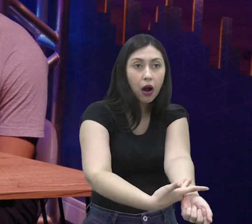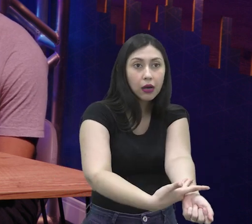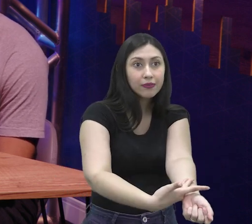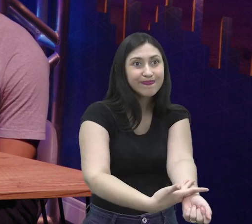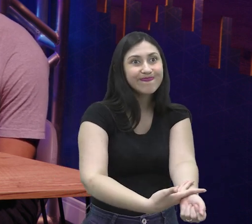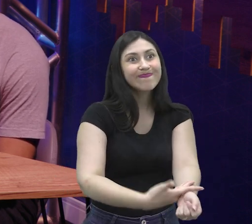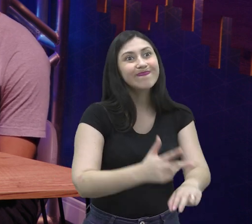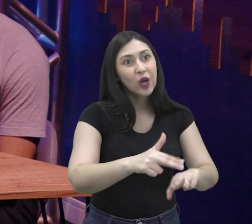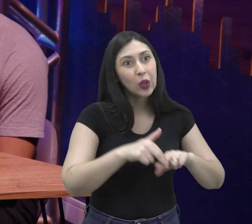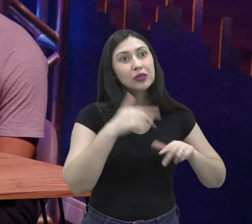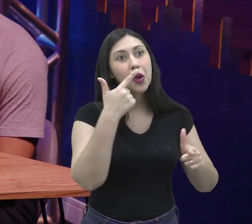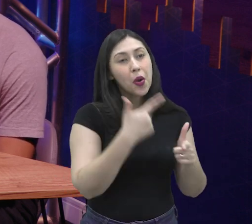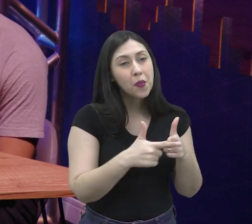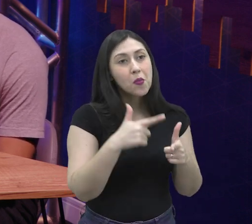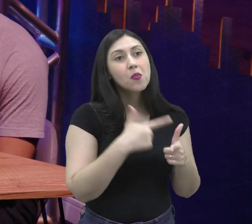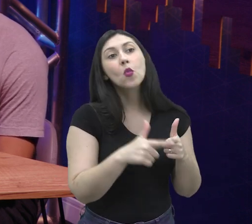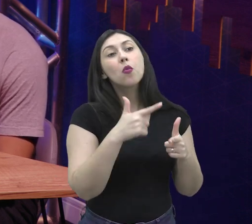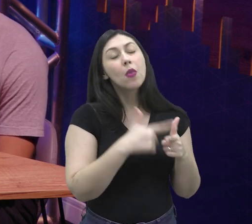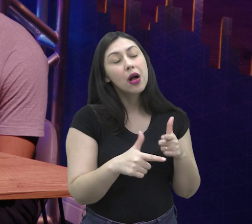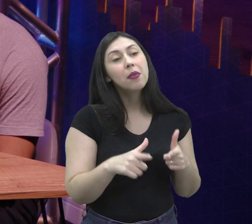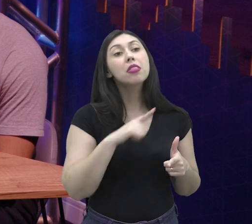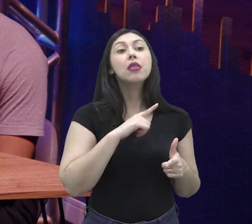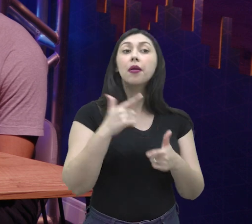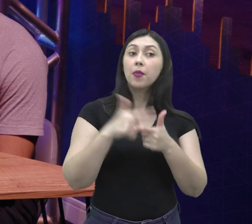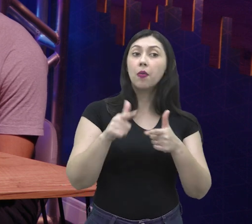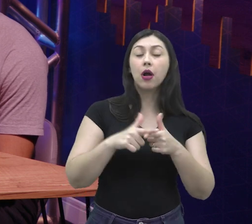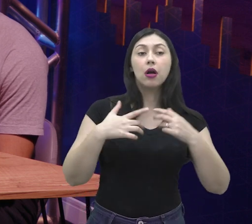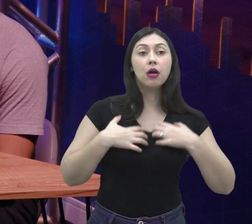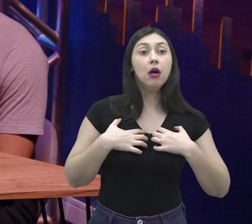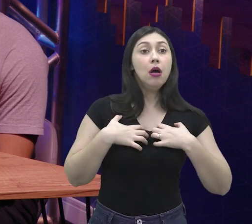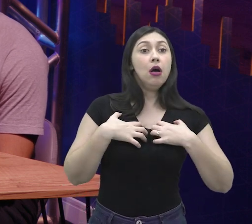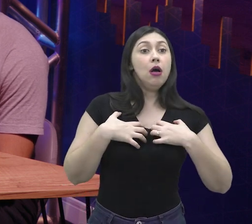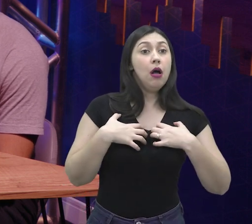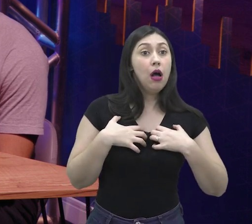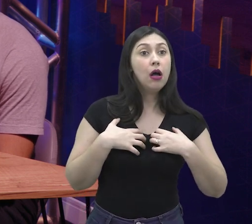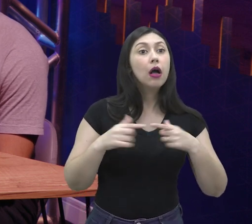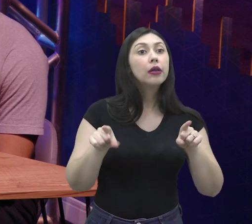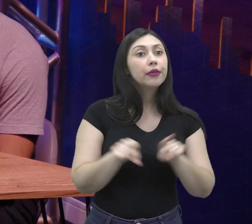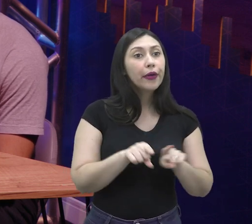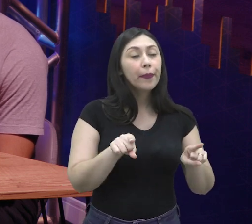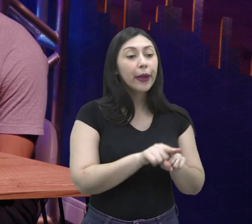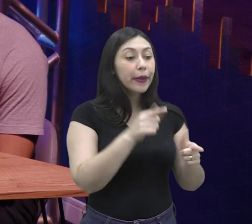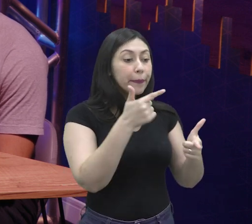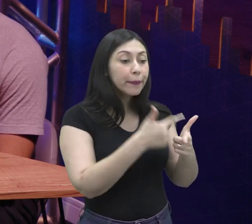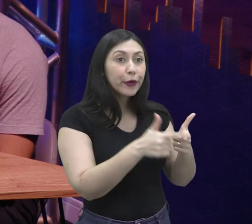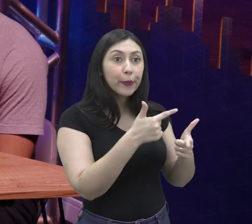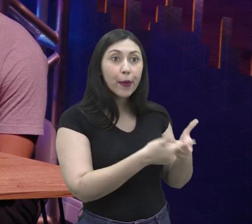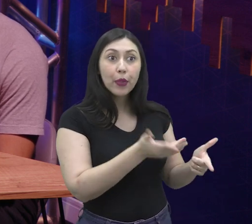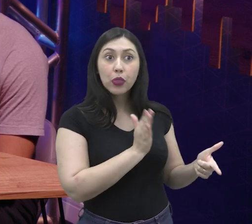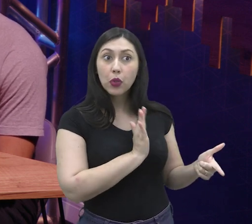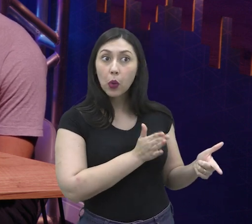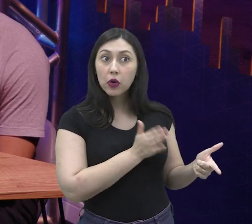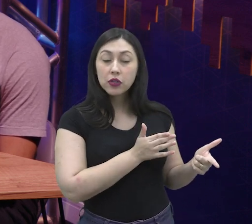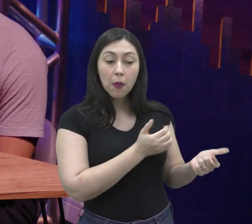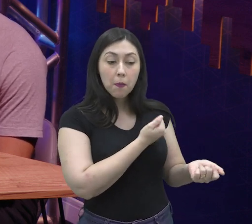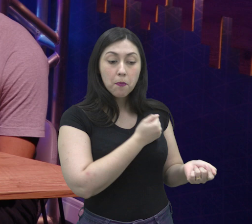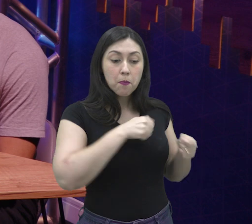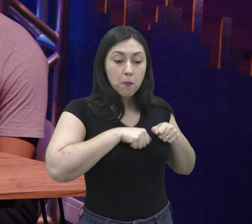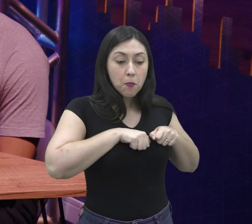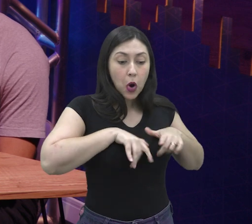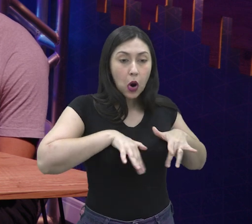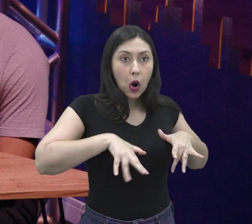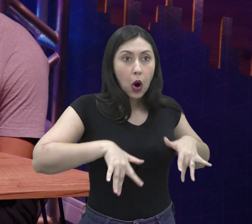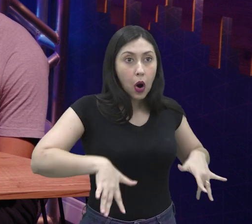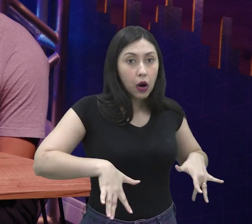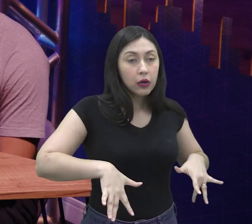o maior problema, porque além de causar problemas respiratórios, também pode causar problemas cardiovasculares. Então, assim, até quem